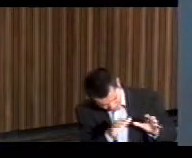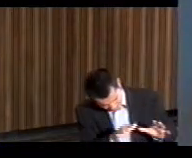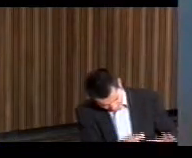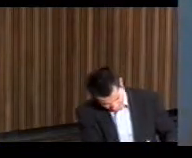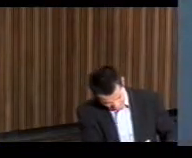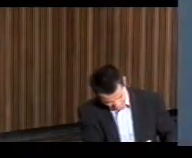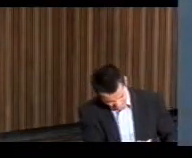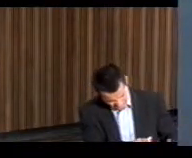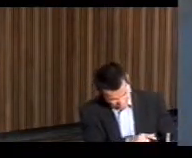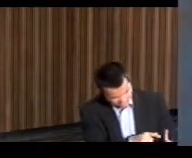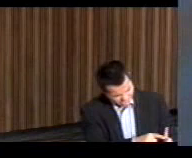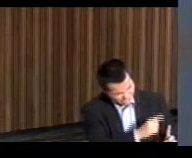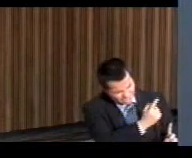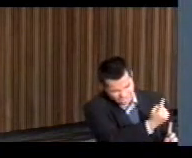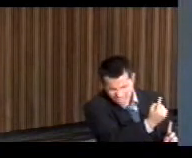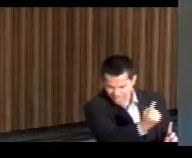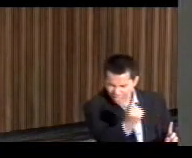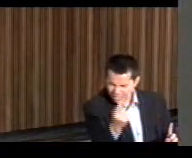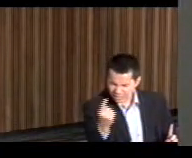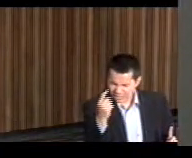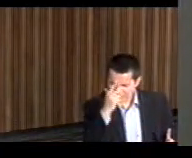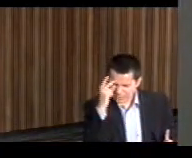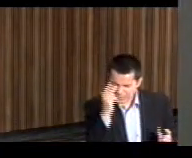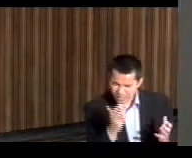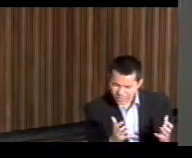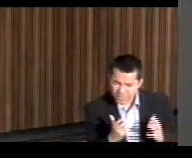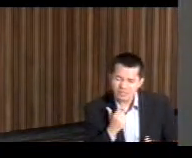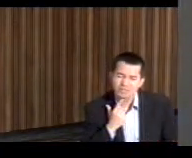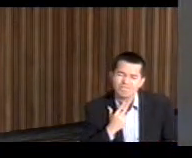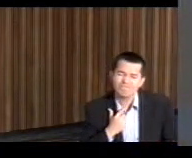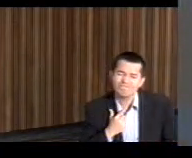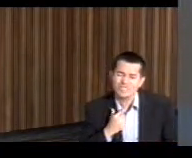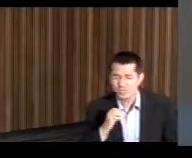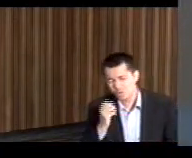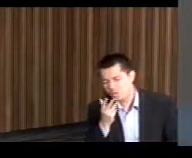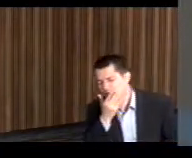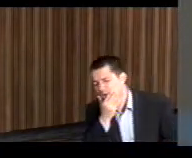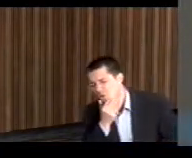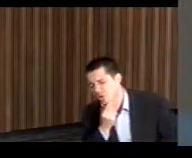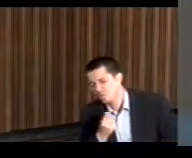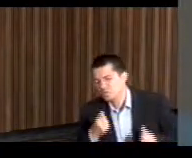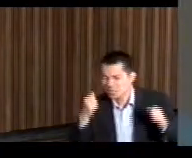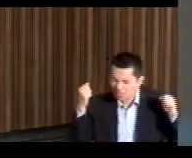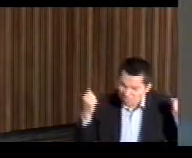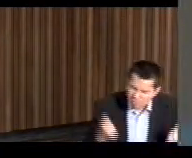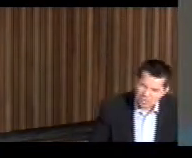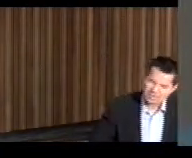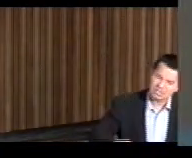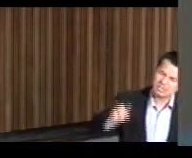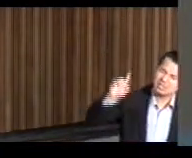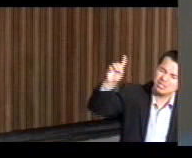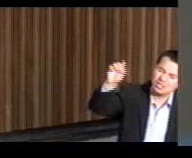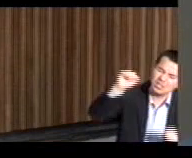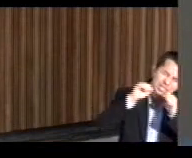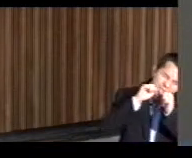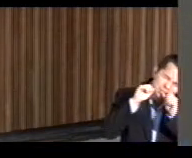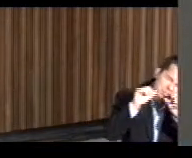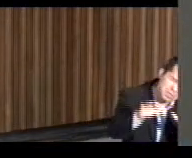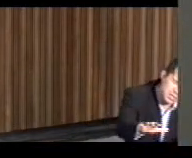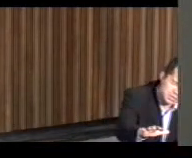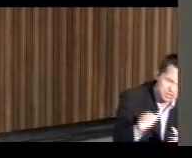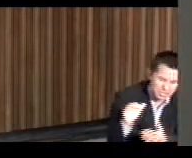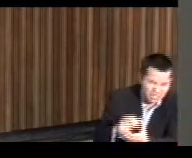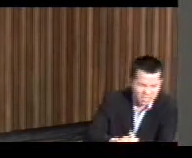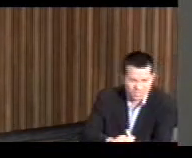fecundo o ventre, e faz fecundo, Senhor, o homem, de tal maneira que esse casal, esses